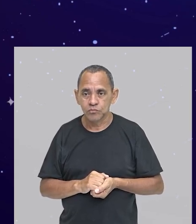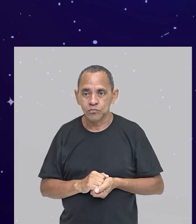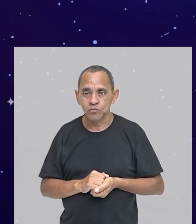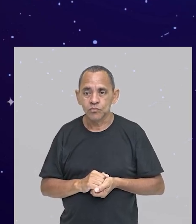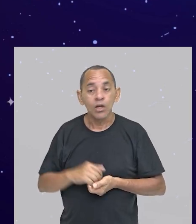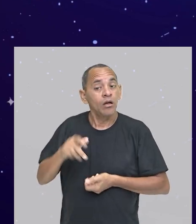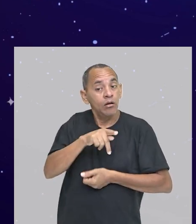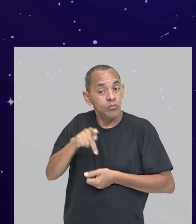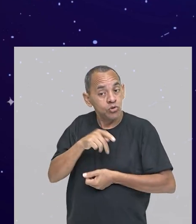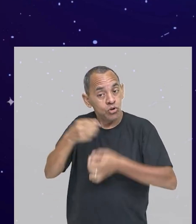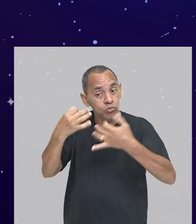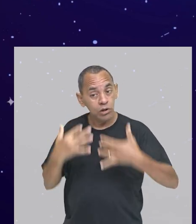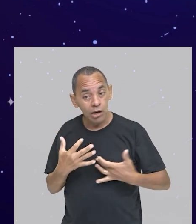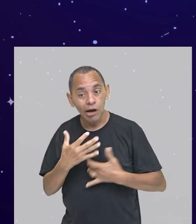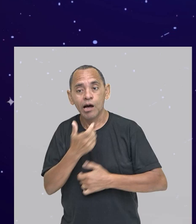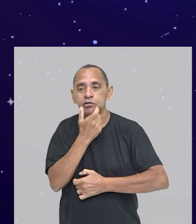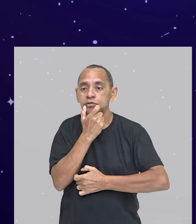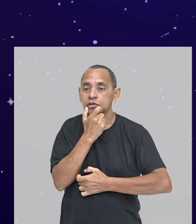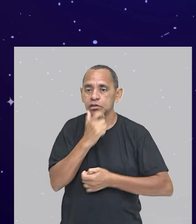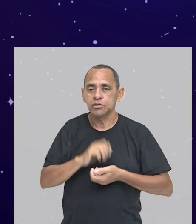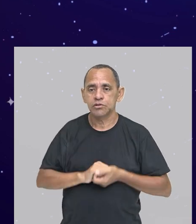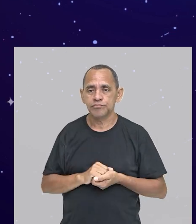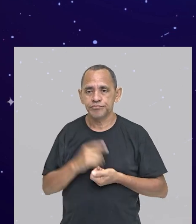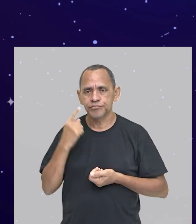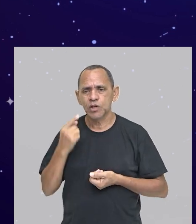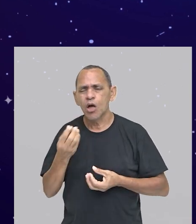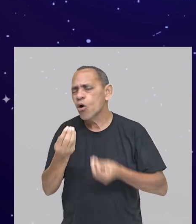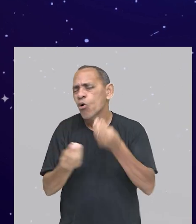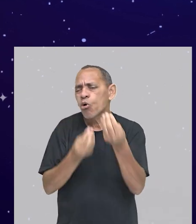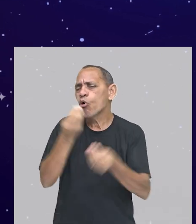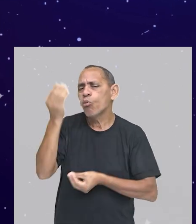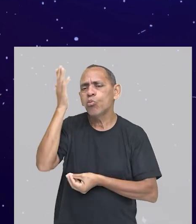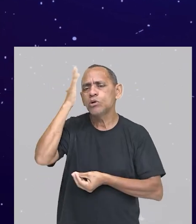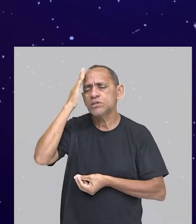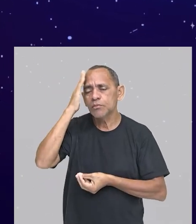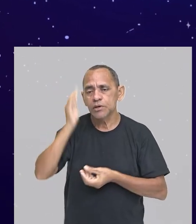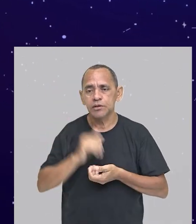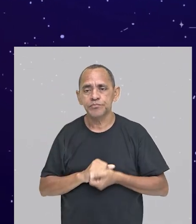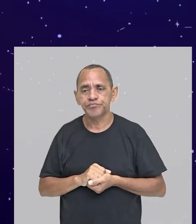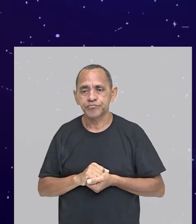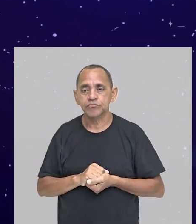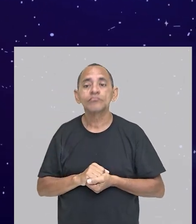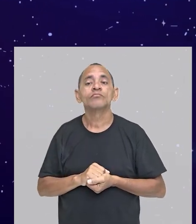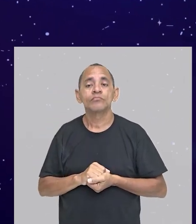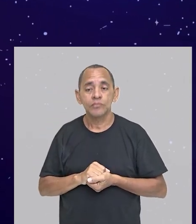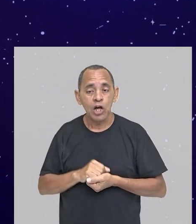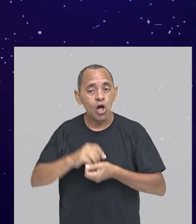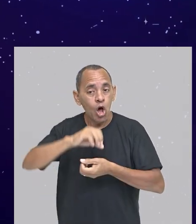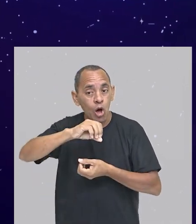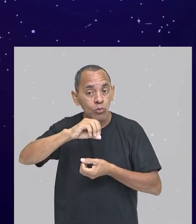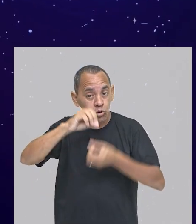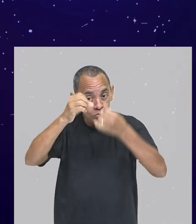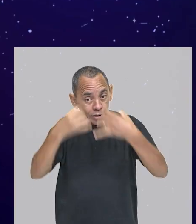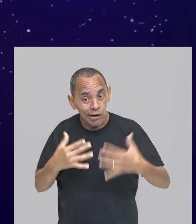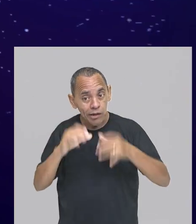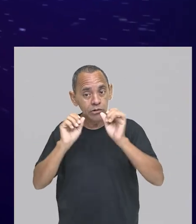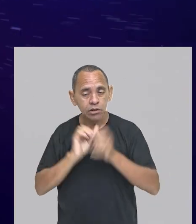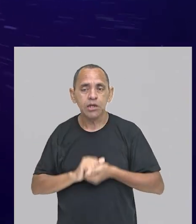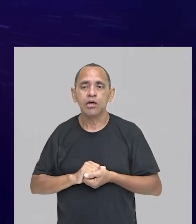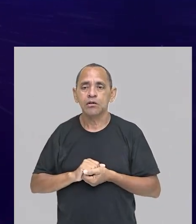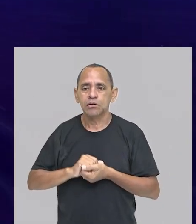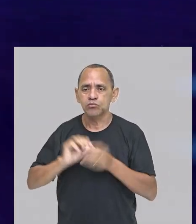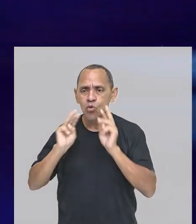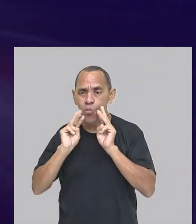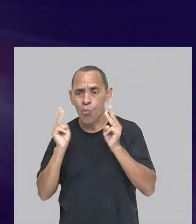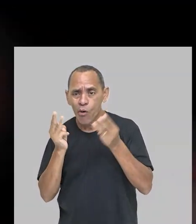its gravitational effects on visible matters. Como é que nós sabemos então? Nós estamos falando de matéria escura e energia escura, que sabe-se